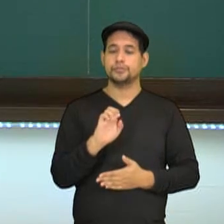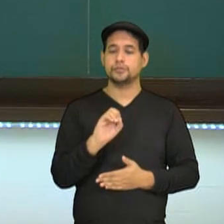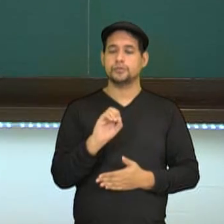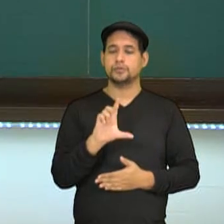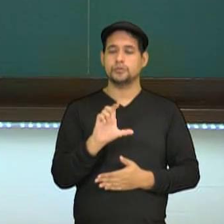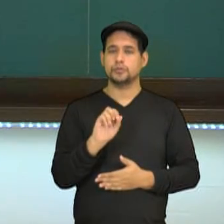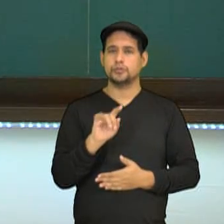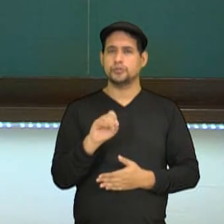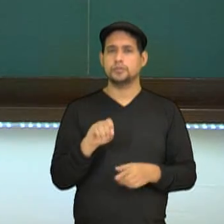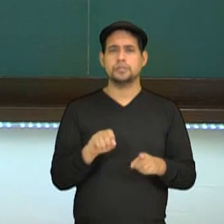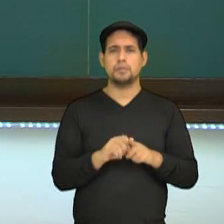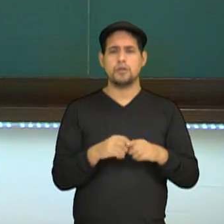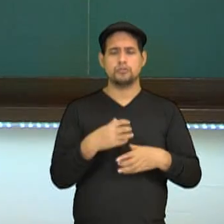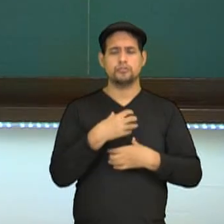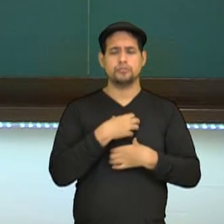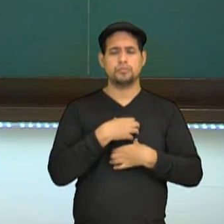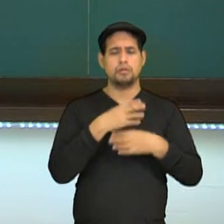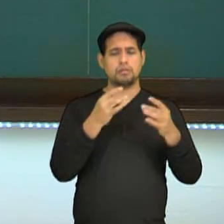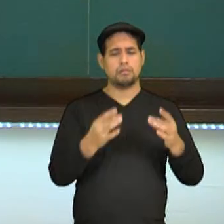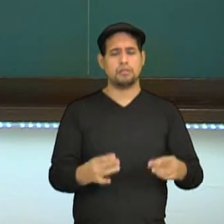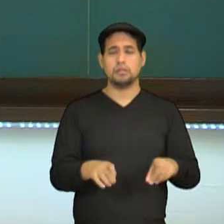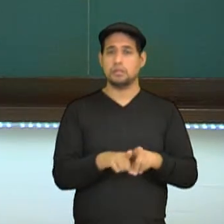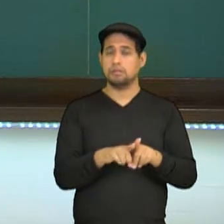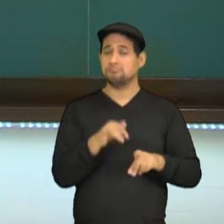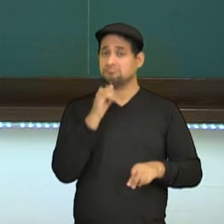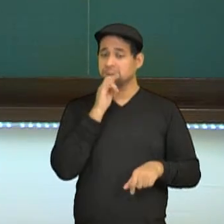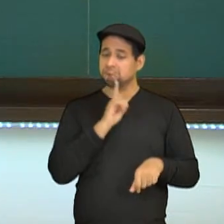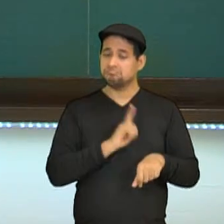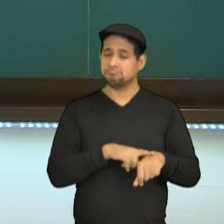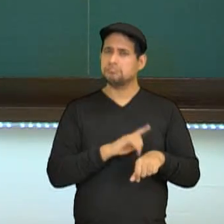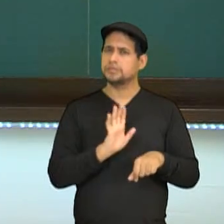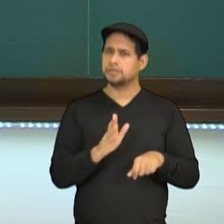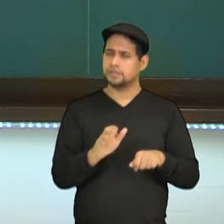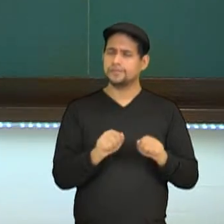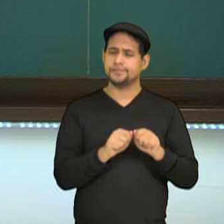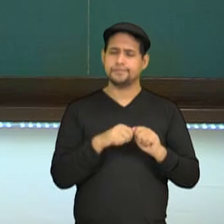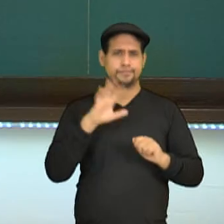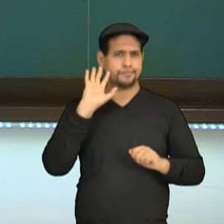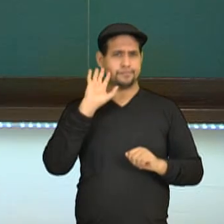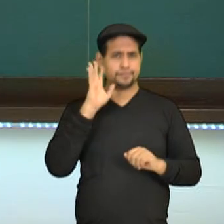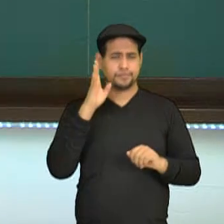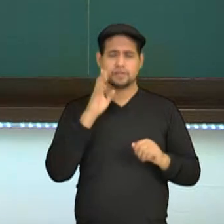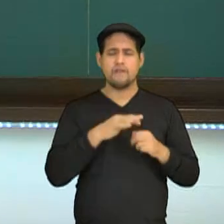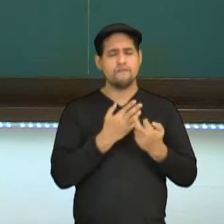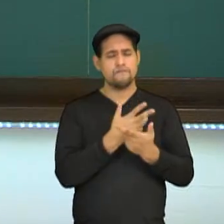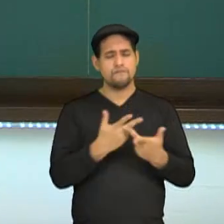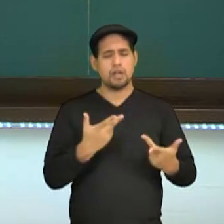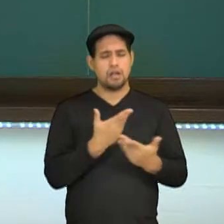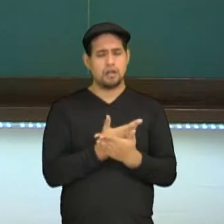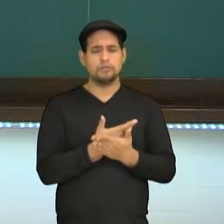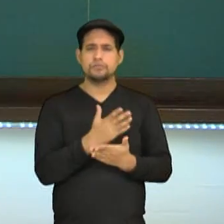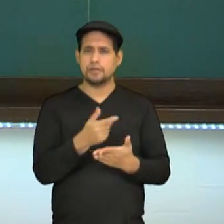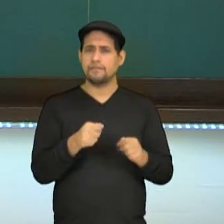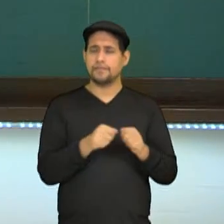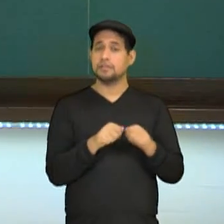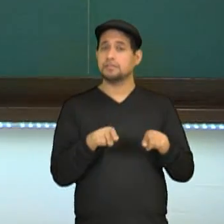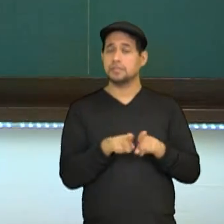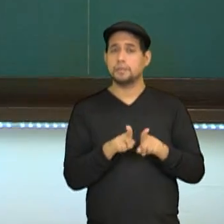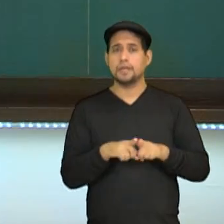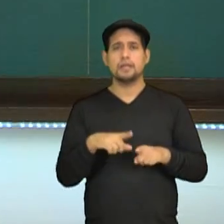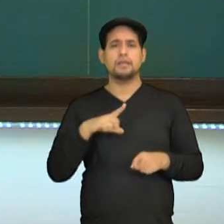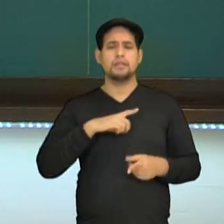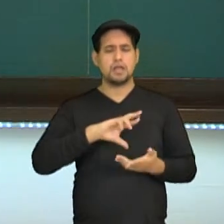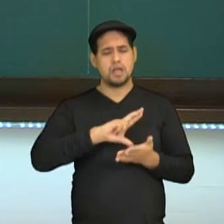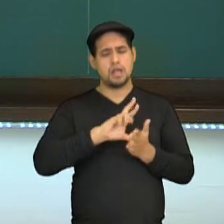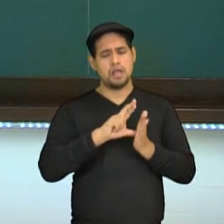e das tipologias, porque em detrimento do tempo que se foi percorrendo, vários estudos foram sendo feitos e ainda